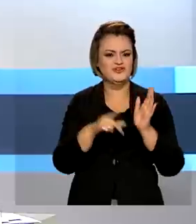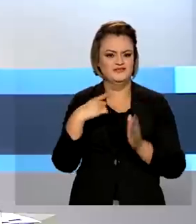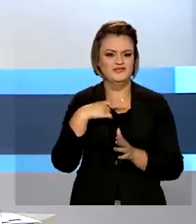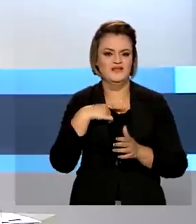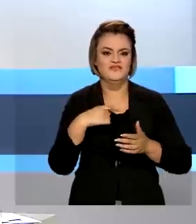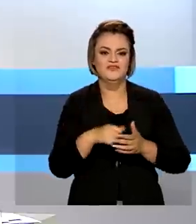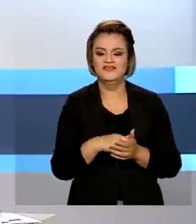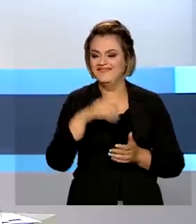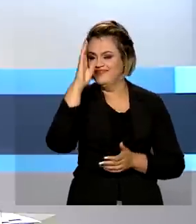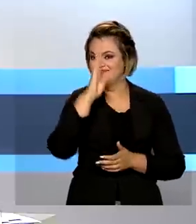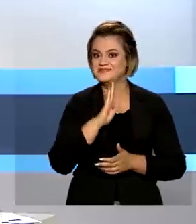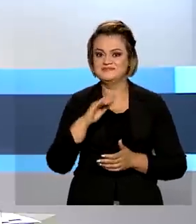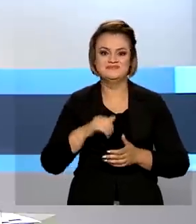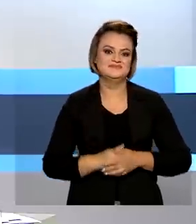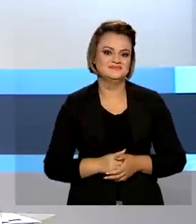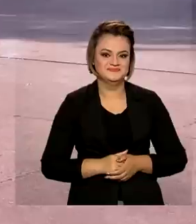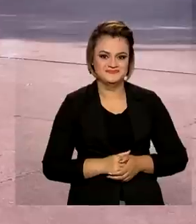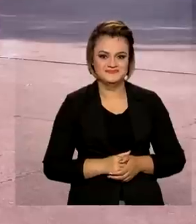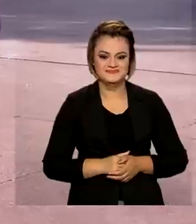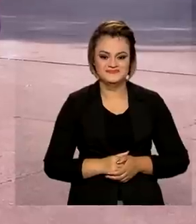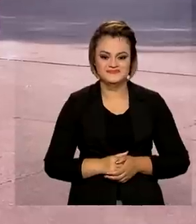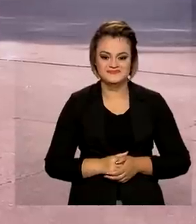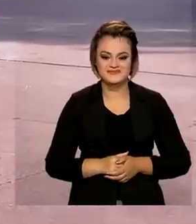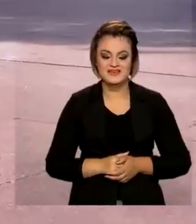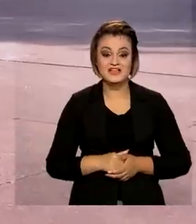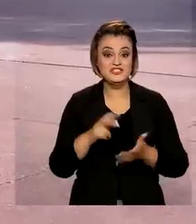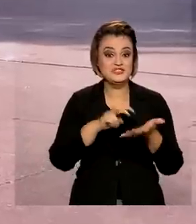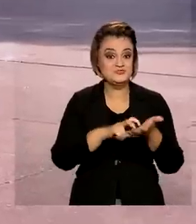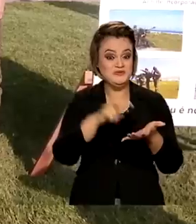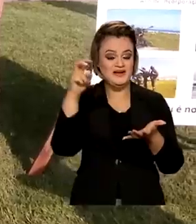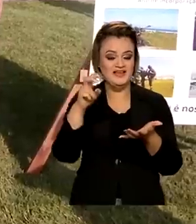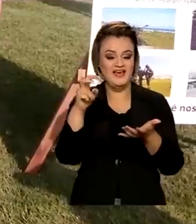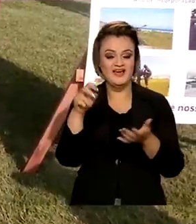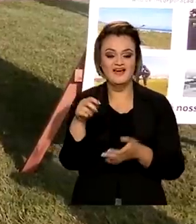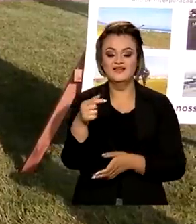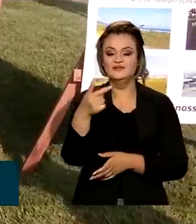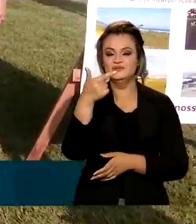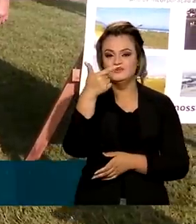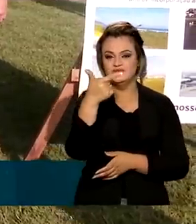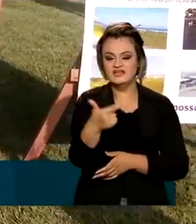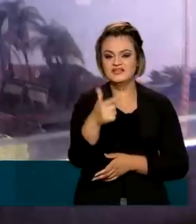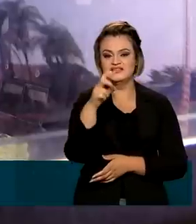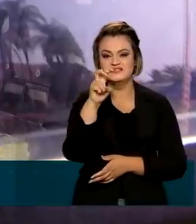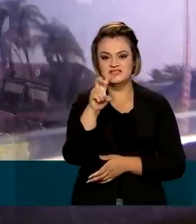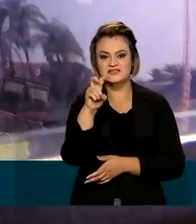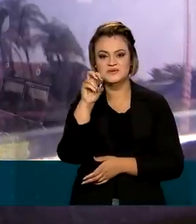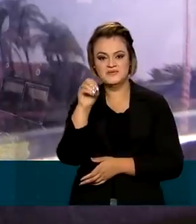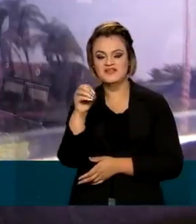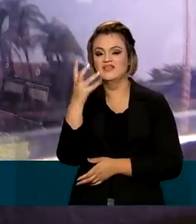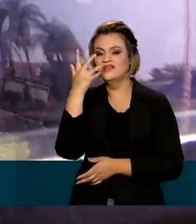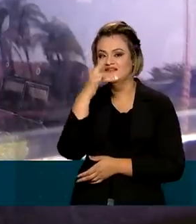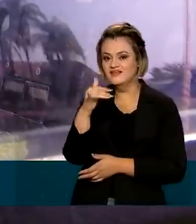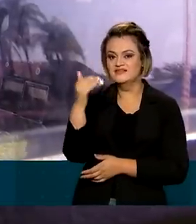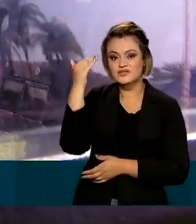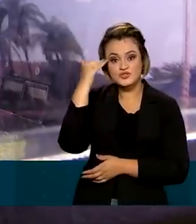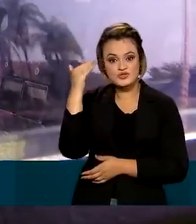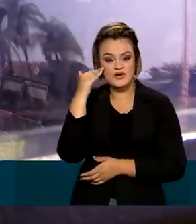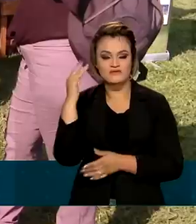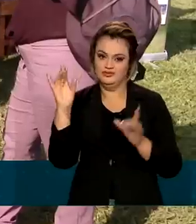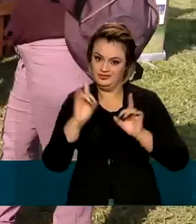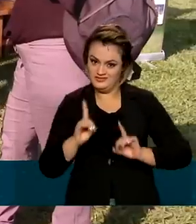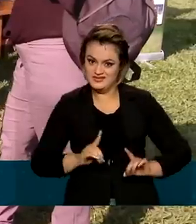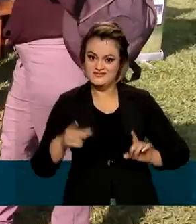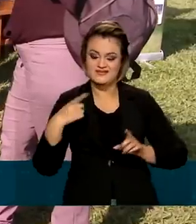estados. Tudo de graça. Durante uma manhã inteira, cerca de 250 crianças e jovens com